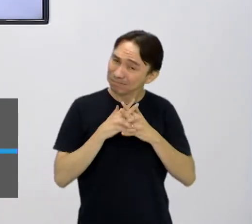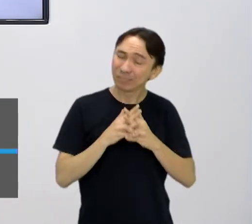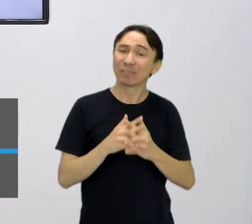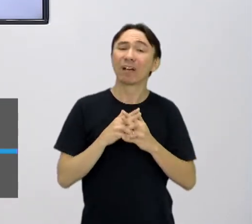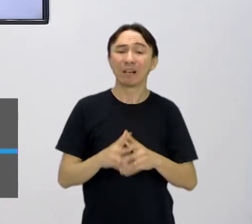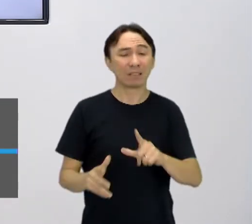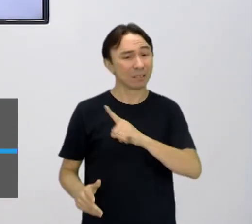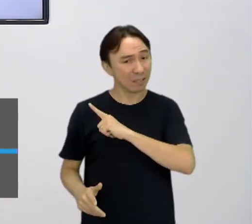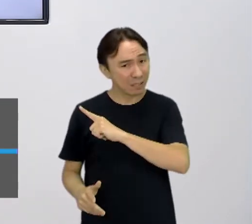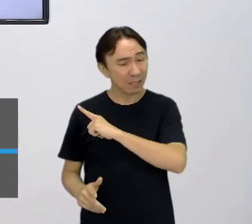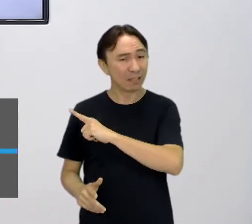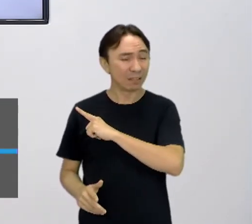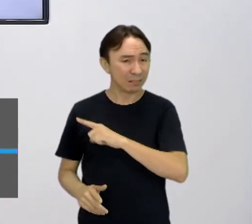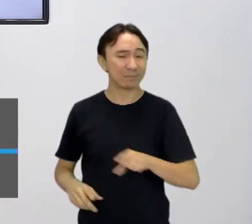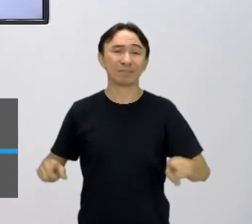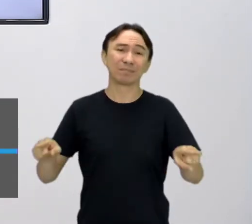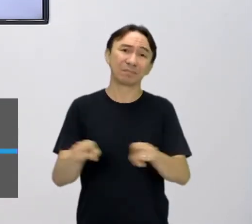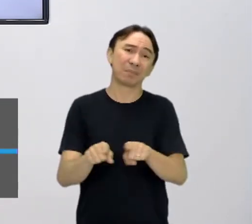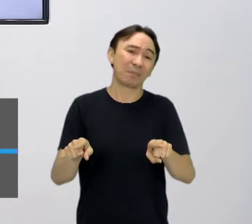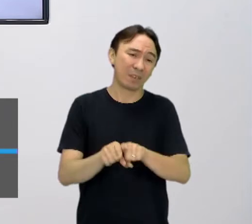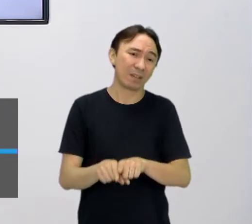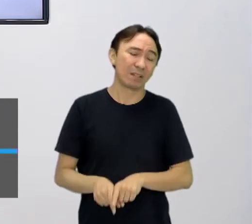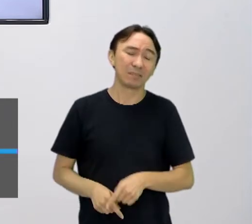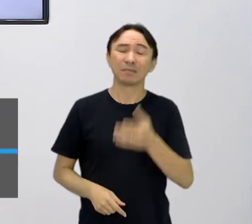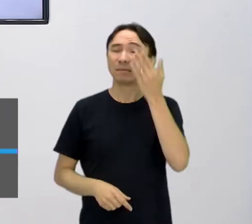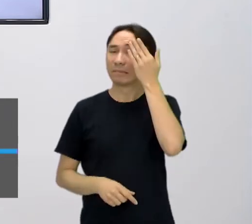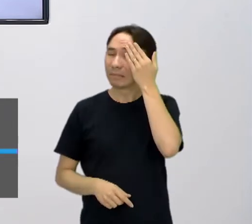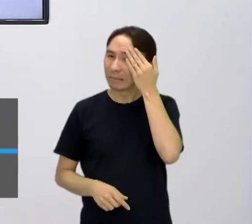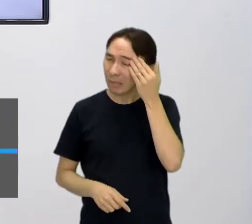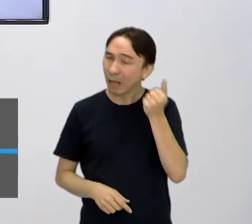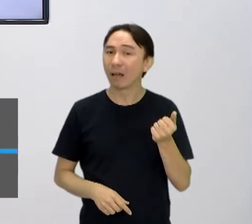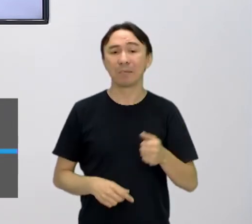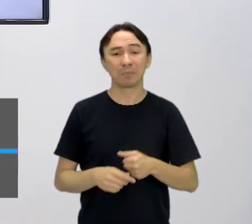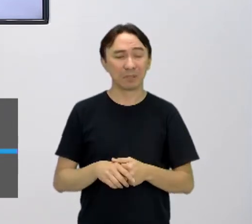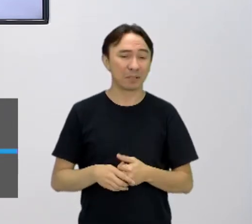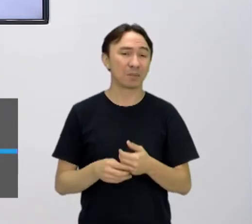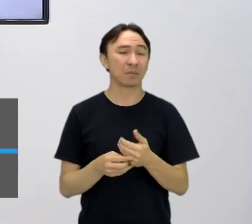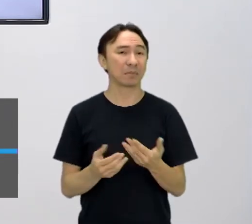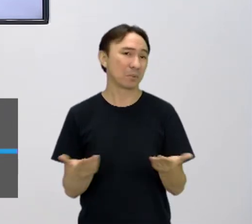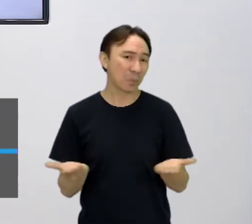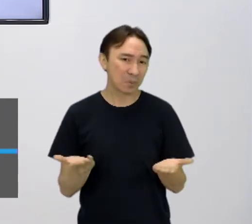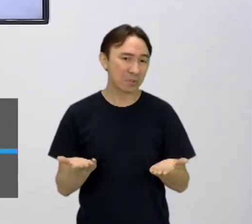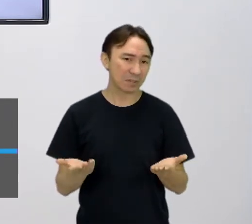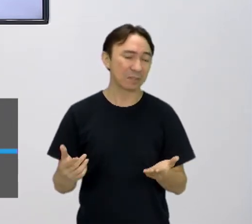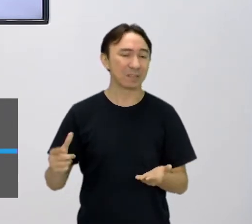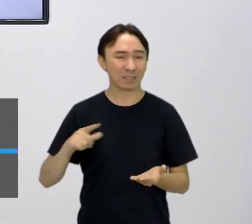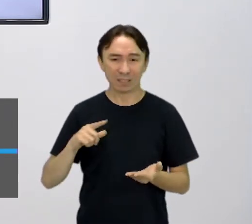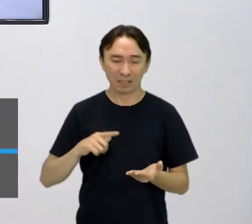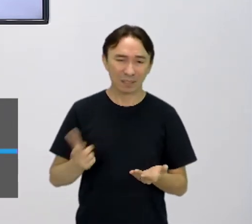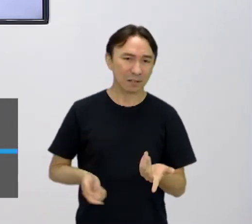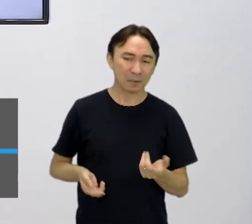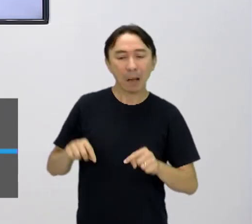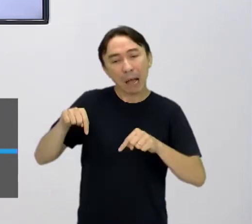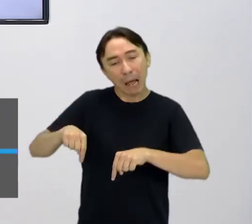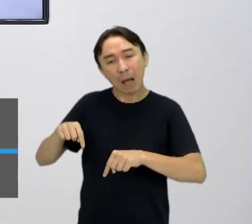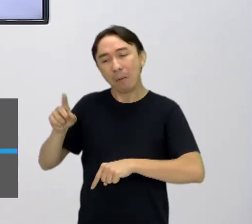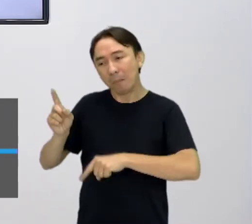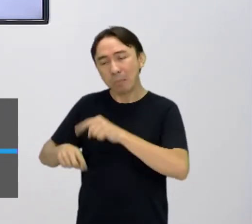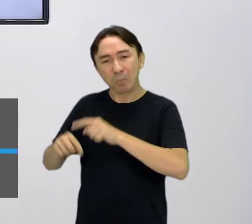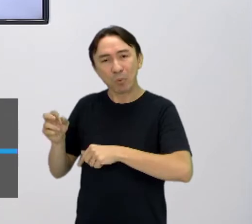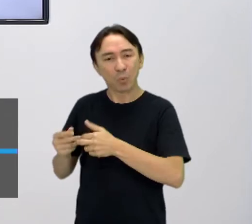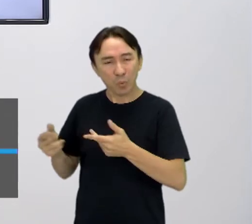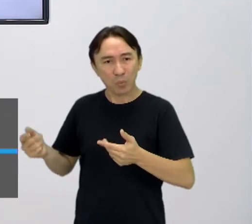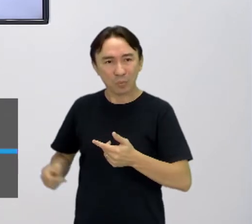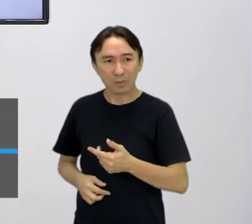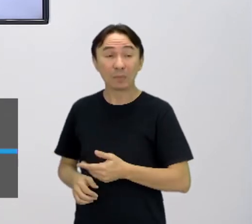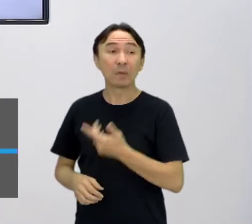inclusive aí de cunho comercial, né? Já sabe hoje em dia, né, que as importações de produtos, né? Quem compra esses